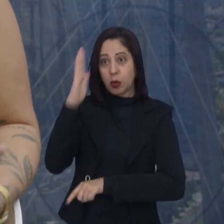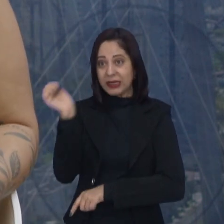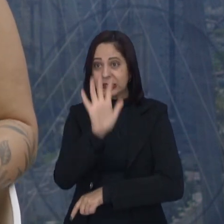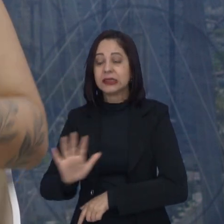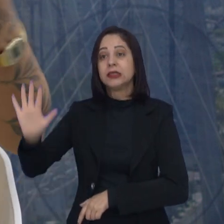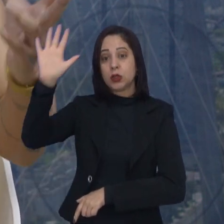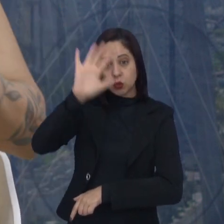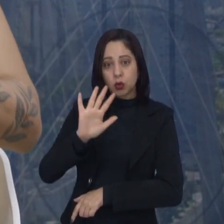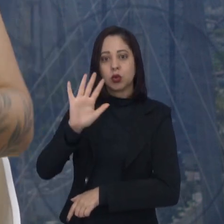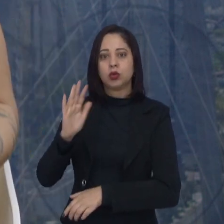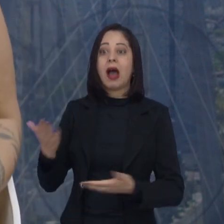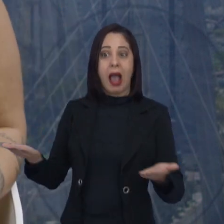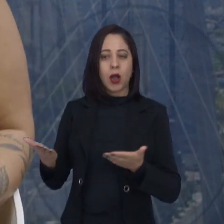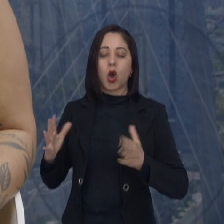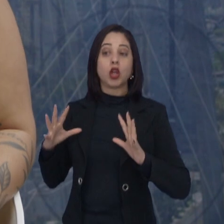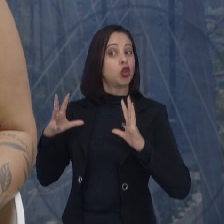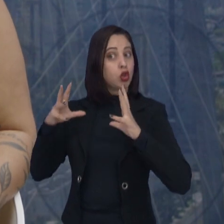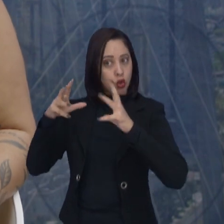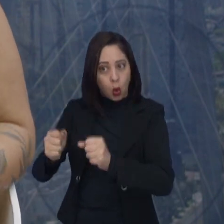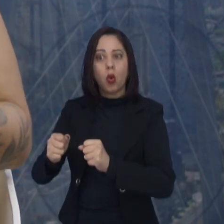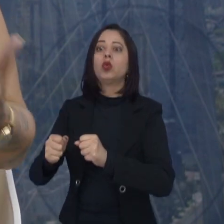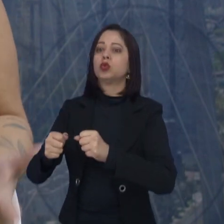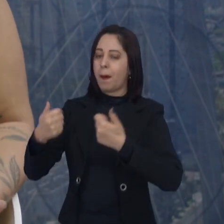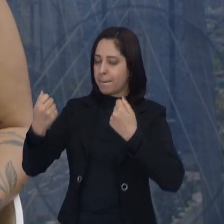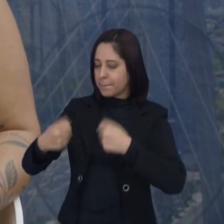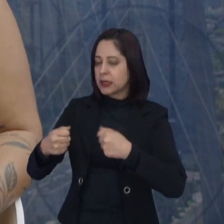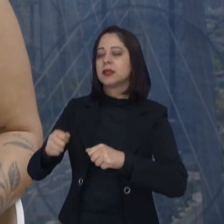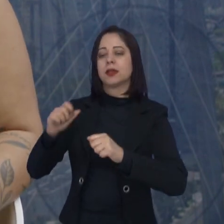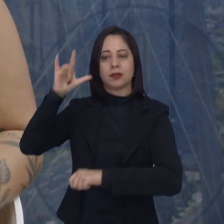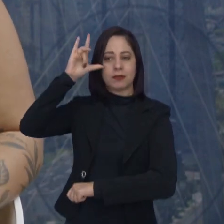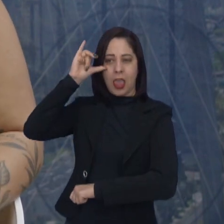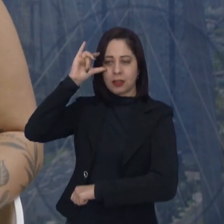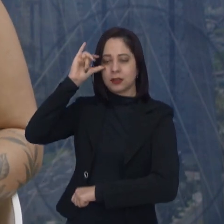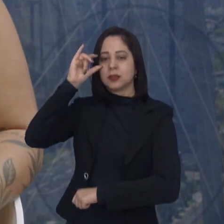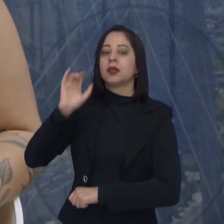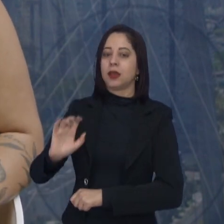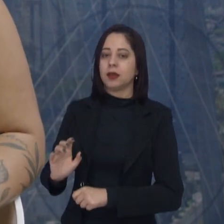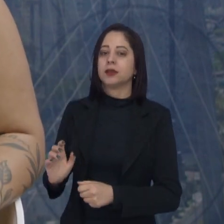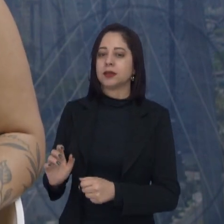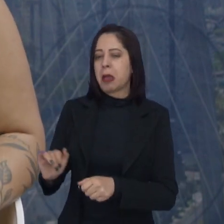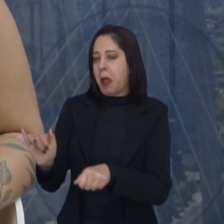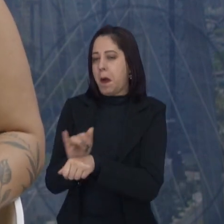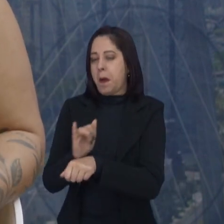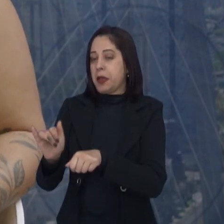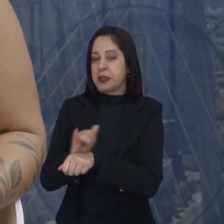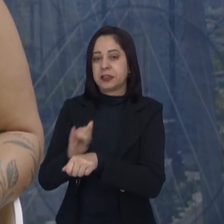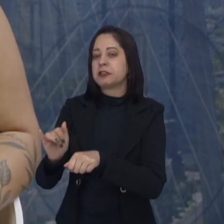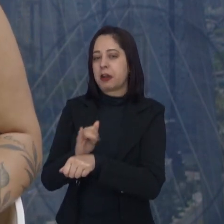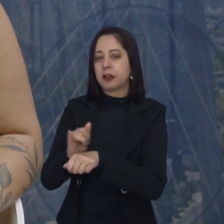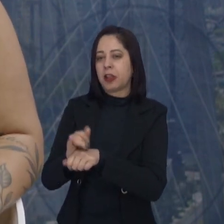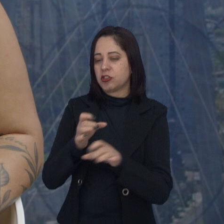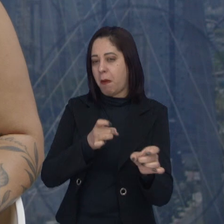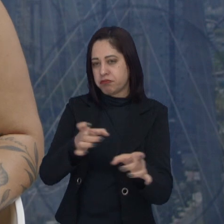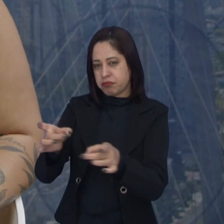gente até brinca que todo mundo, né, deveria ter para conseguir aumentar o seu alcance no digital também, que virou uma forma de conversão muito grande,